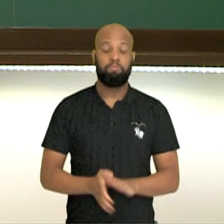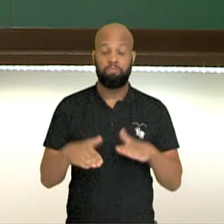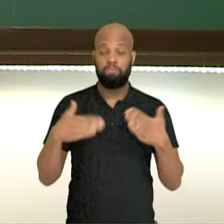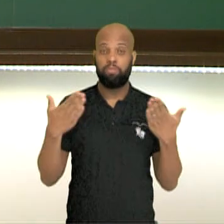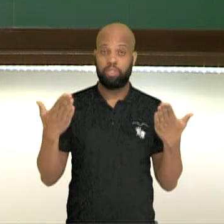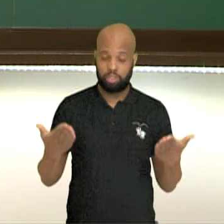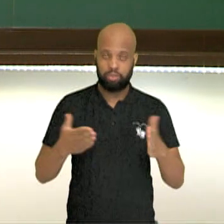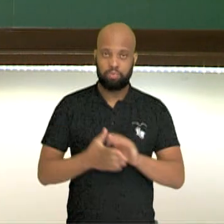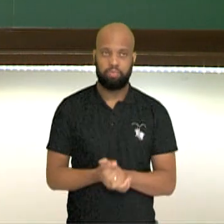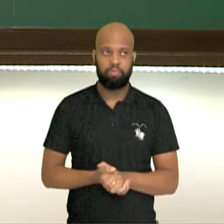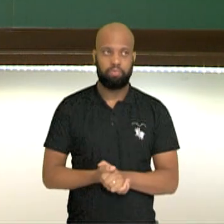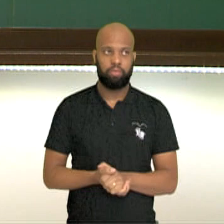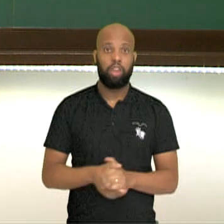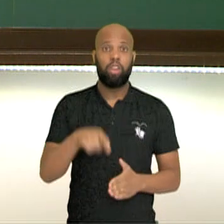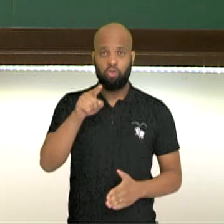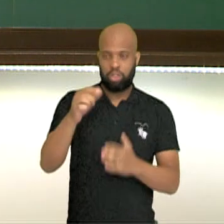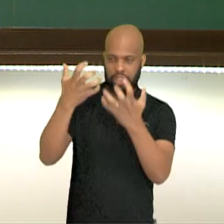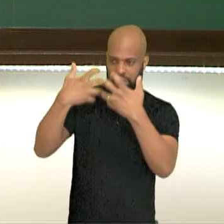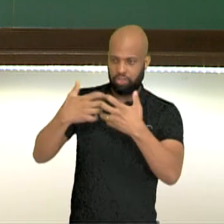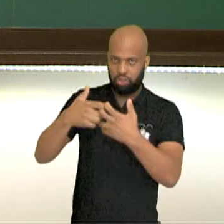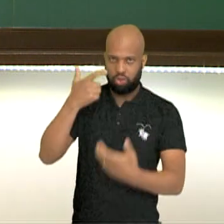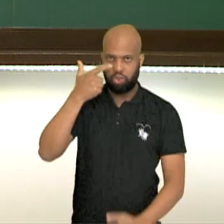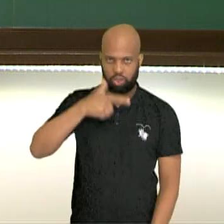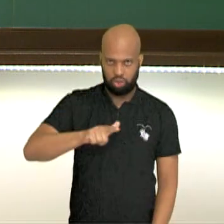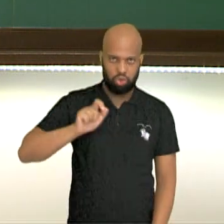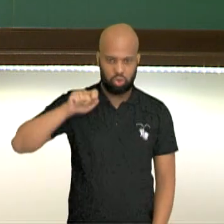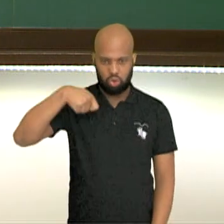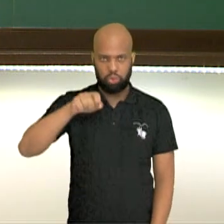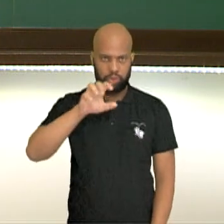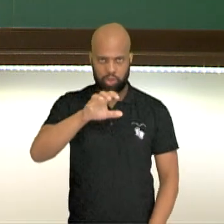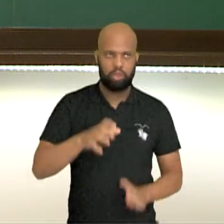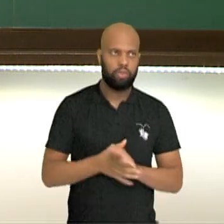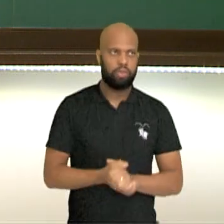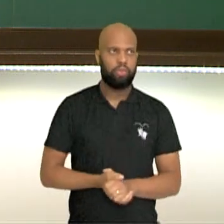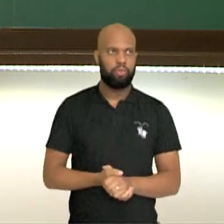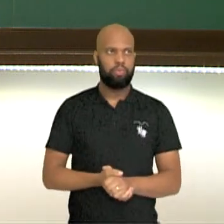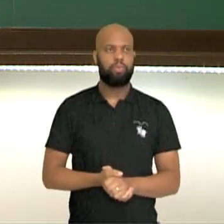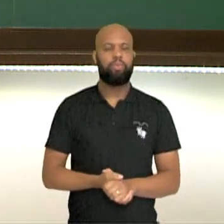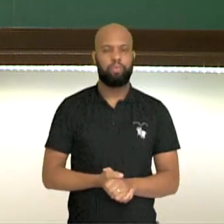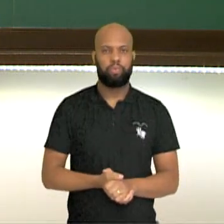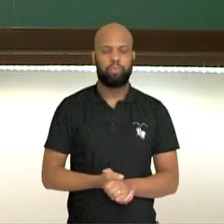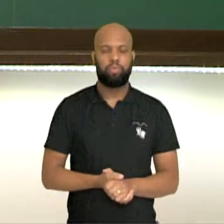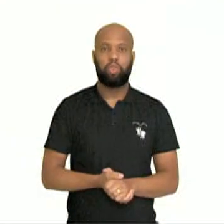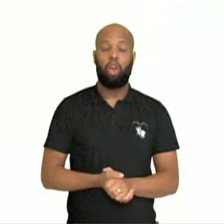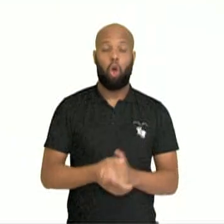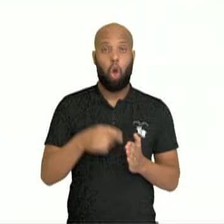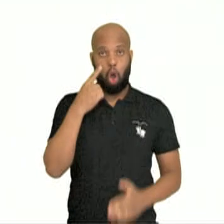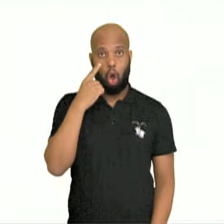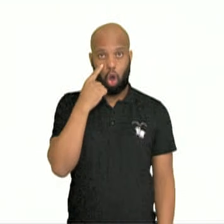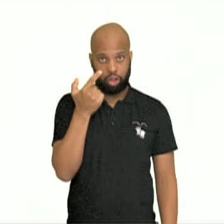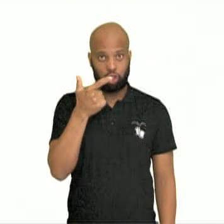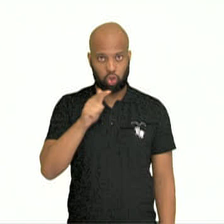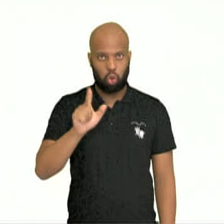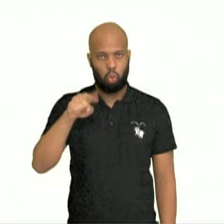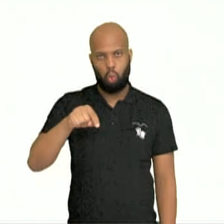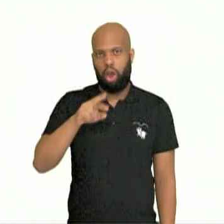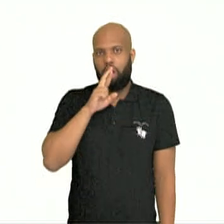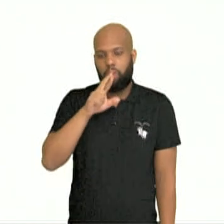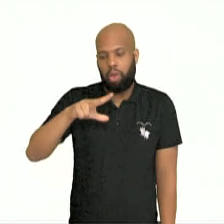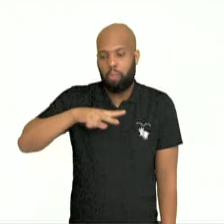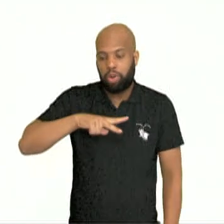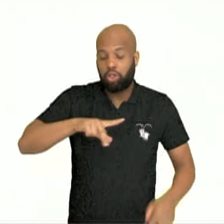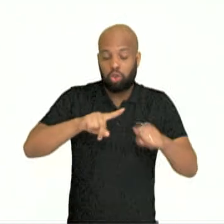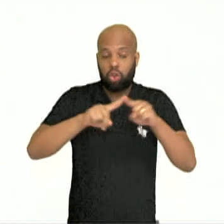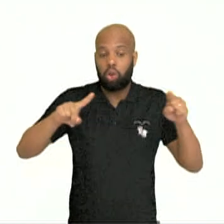E aí, senhores, refletiram sobre essa bacana questão, né? Novamente, mesmo sendo pessoal, você